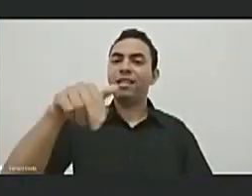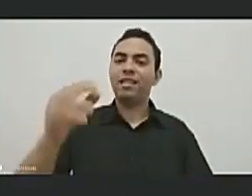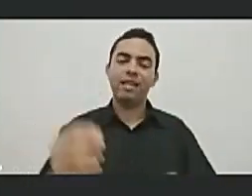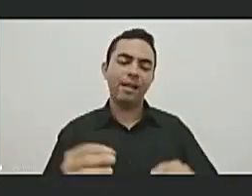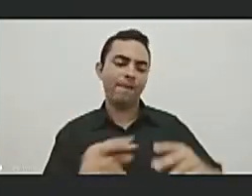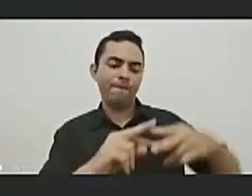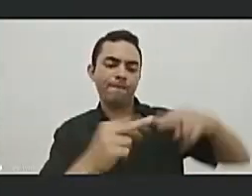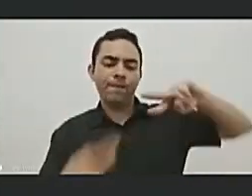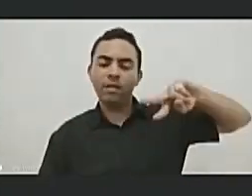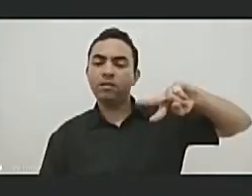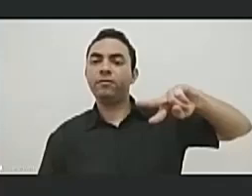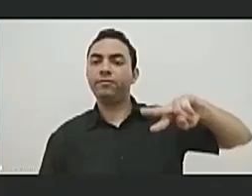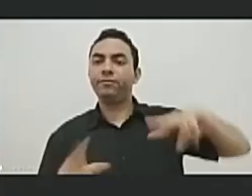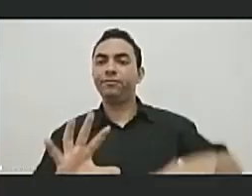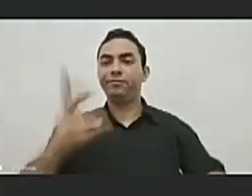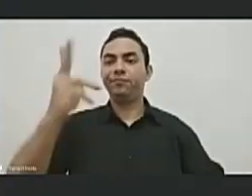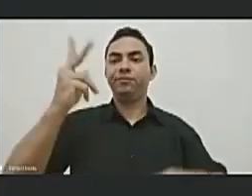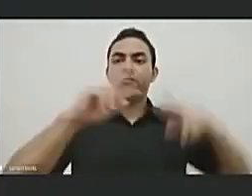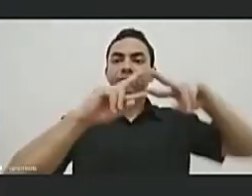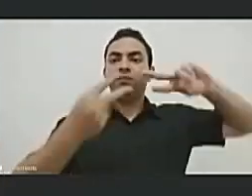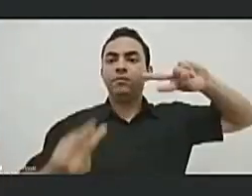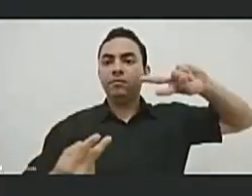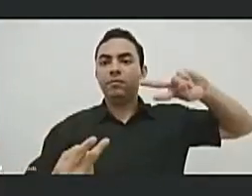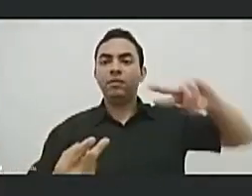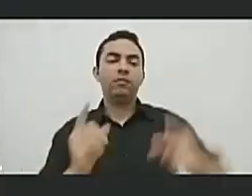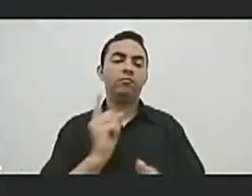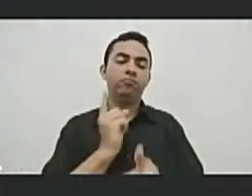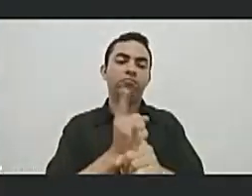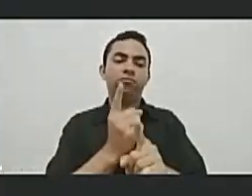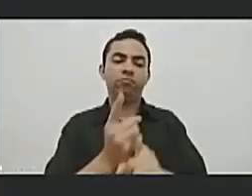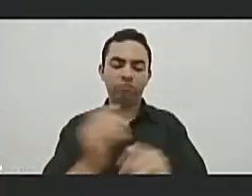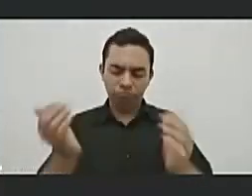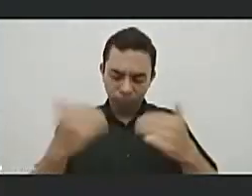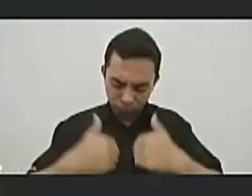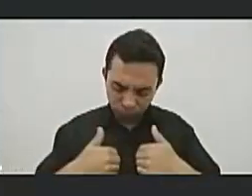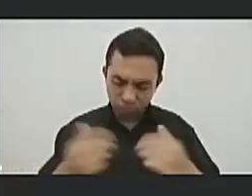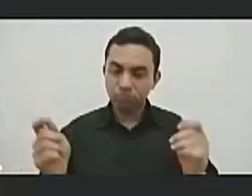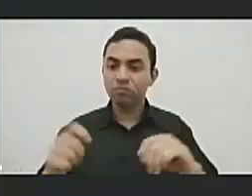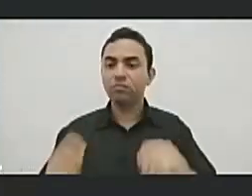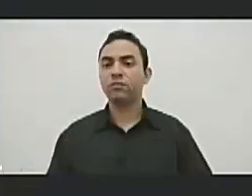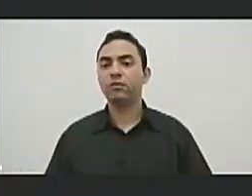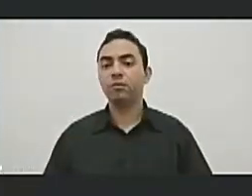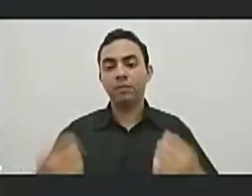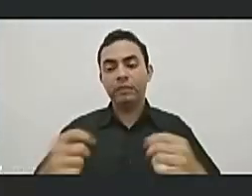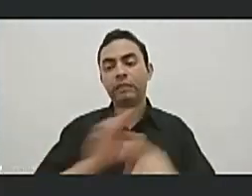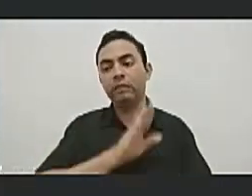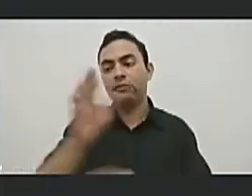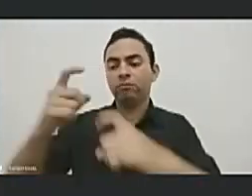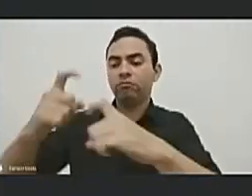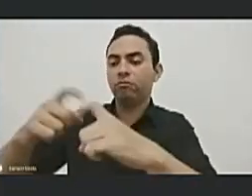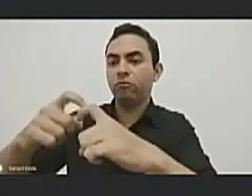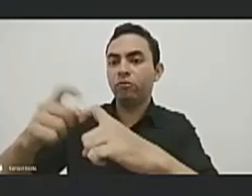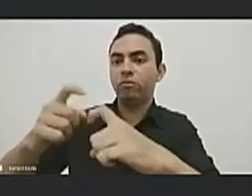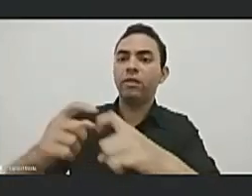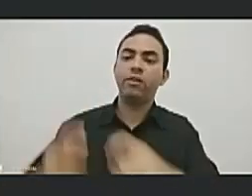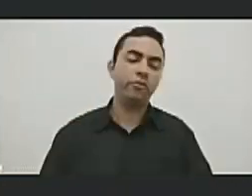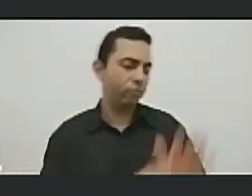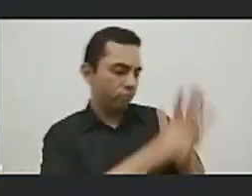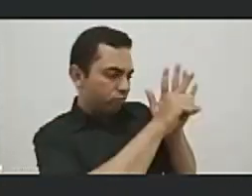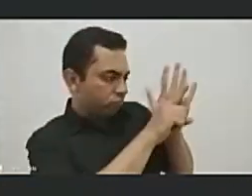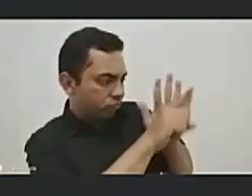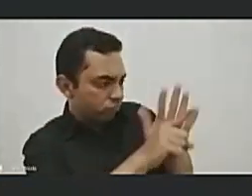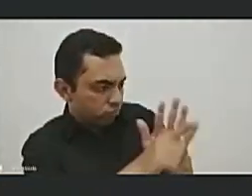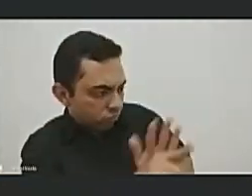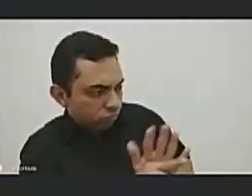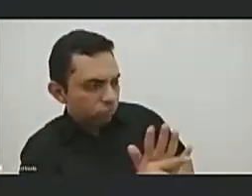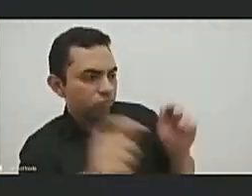diagnóstico é necessário acompanhamento médico neurologista psicólogo psiquiatra e não menos o importante do que